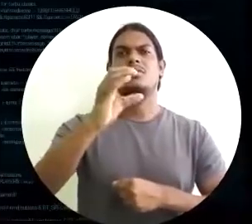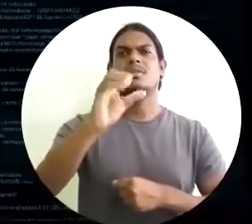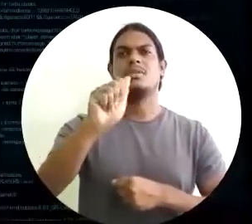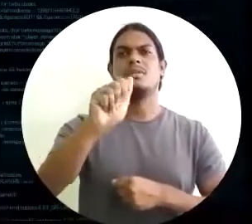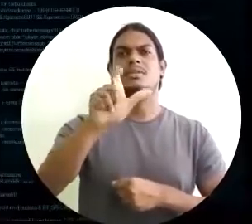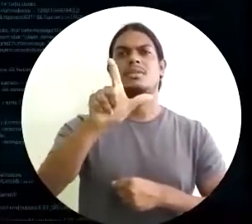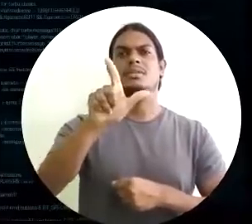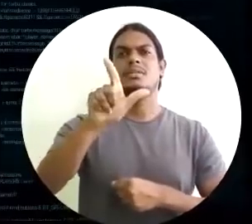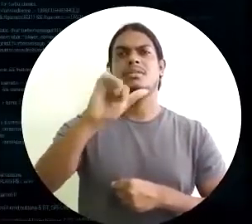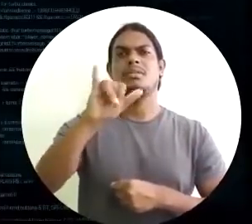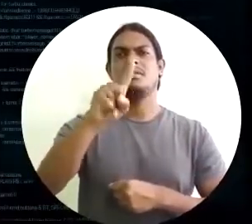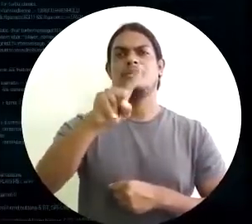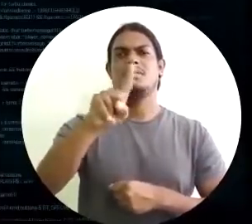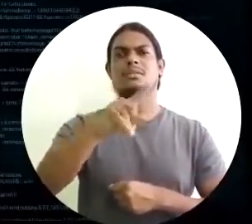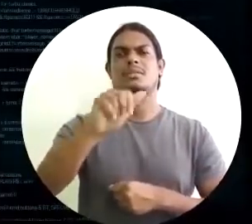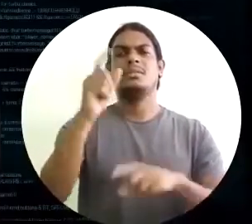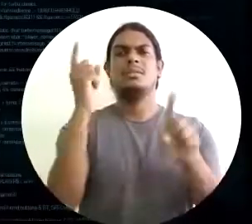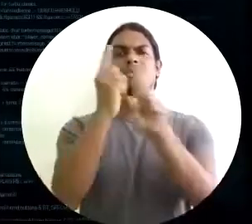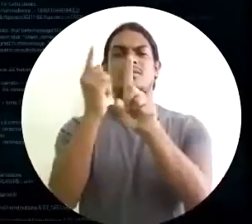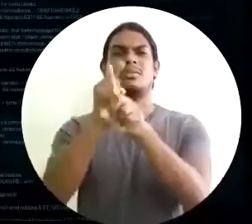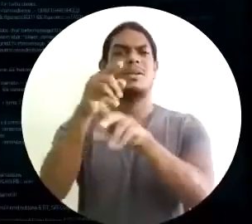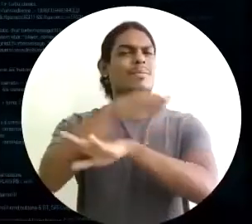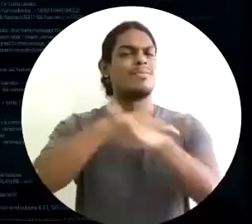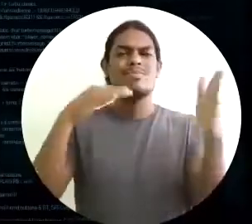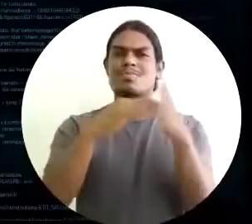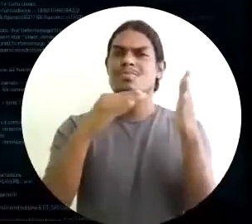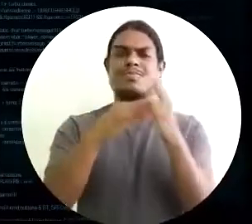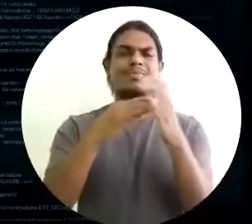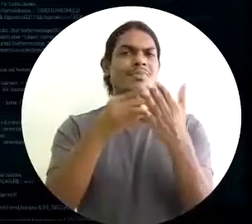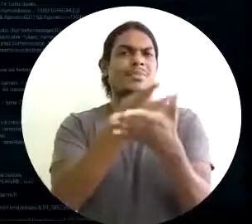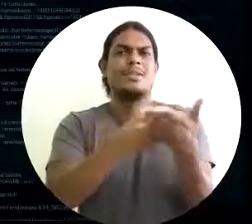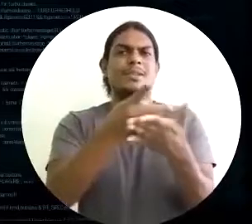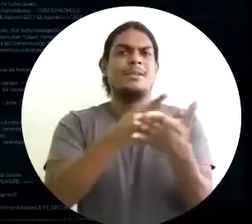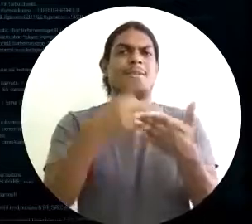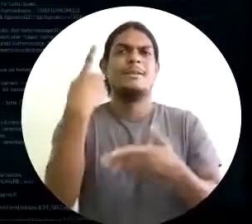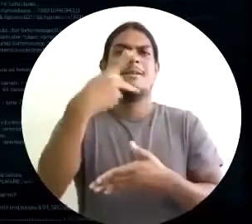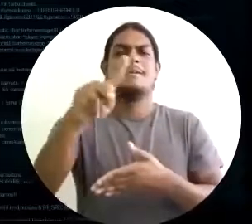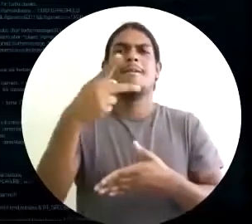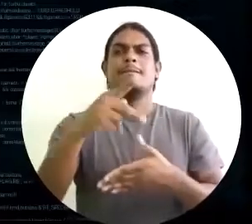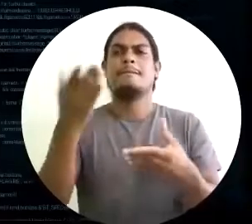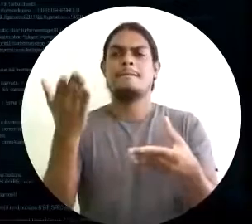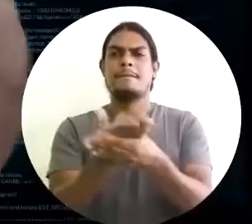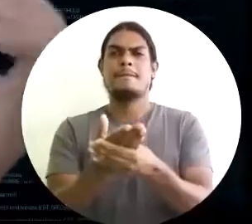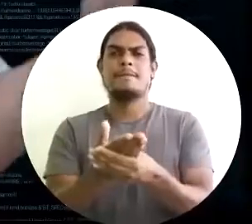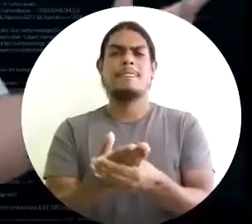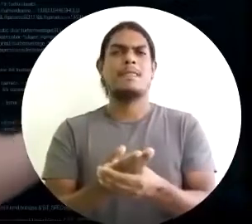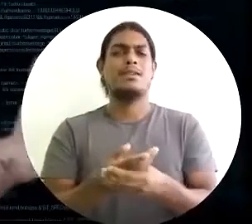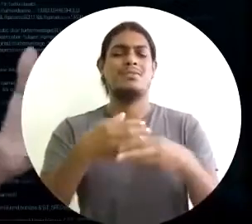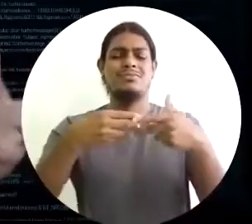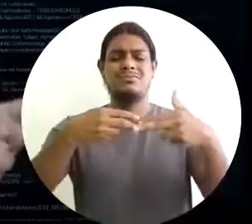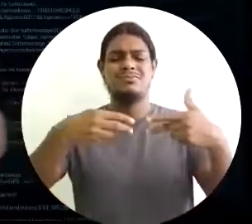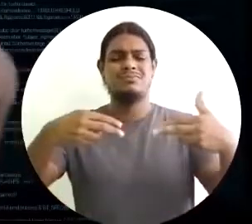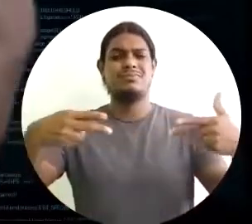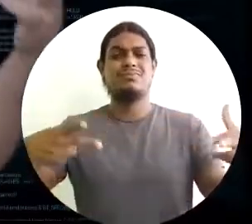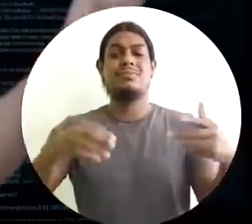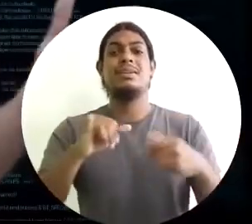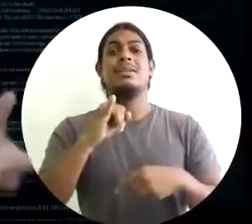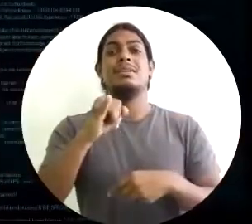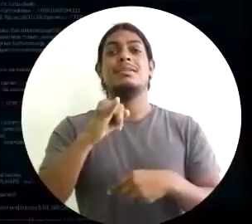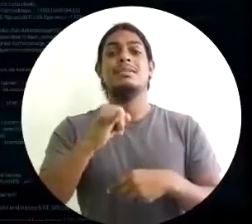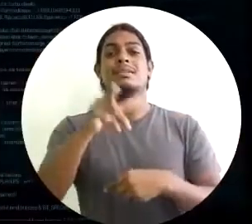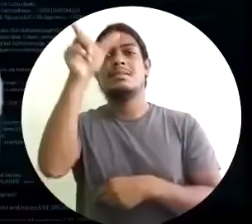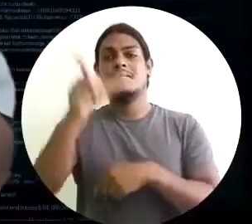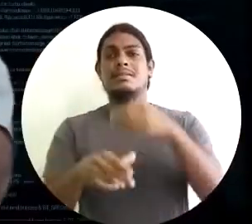as imagens da sua página. E são muitas, podem ser muitas. E aí, de repente, o cliente muda o domínio, que ele pode